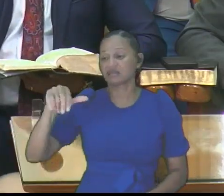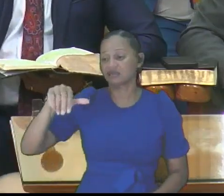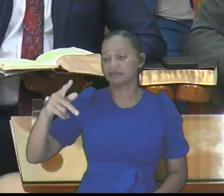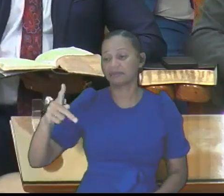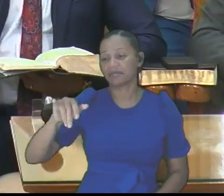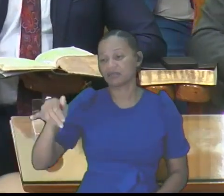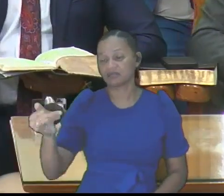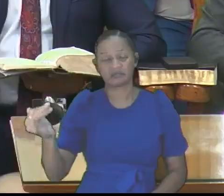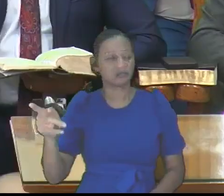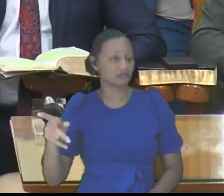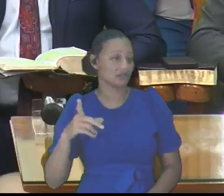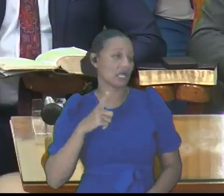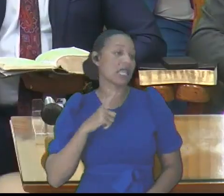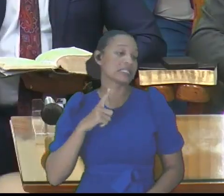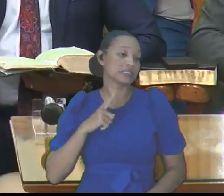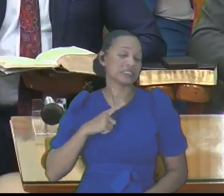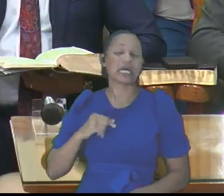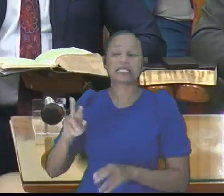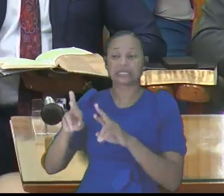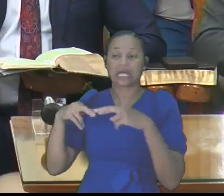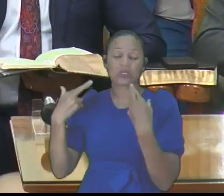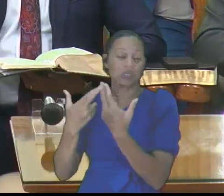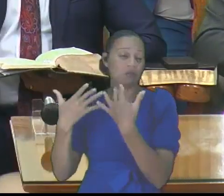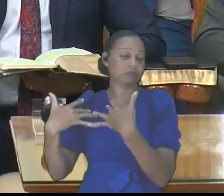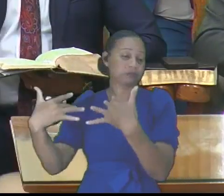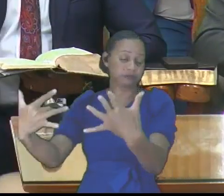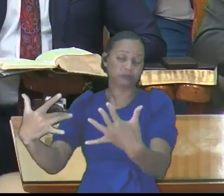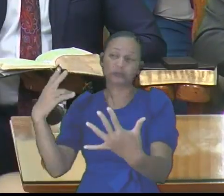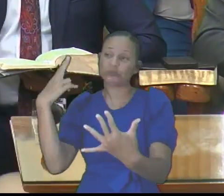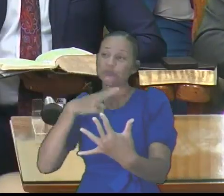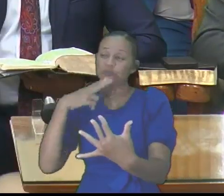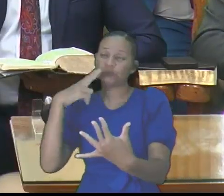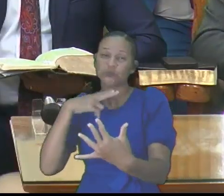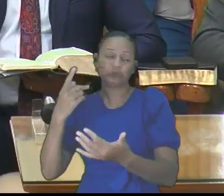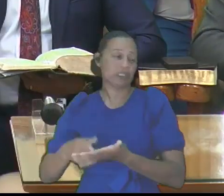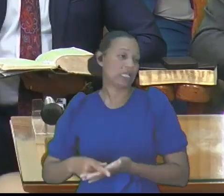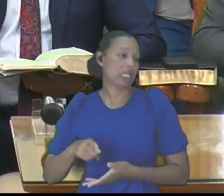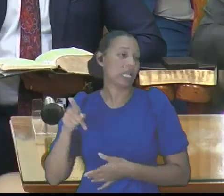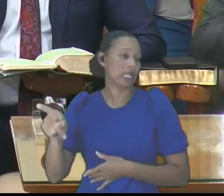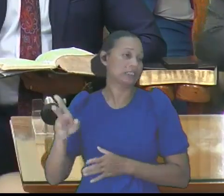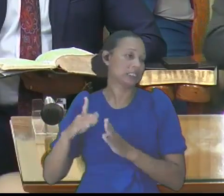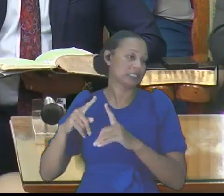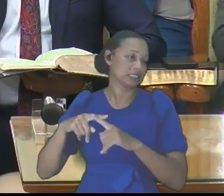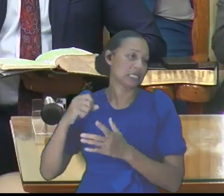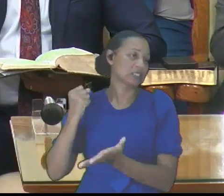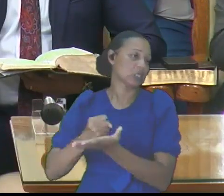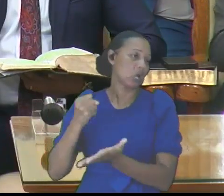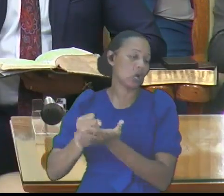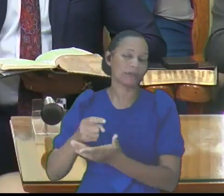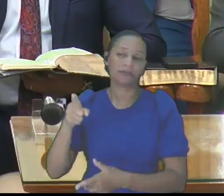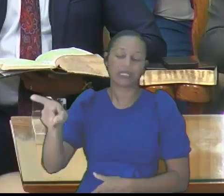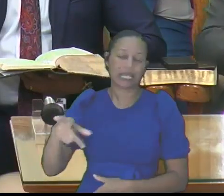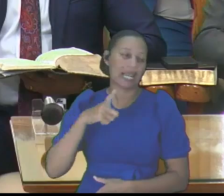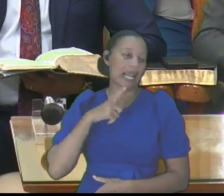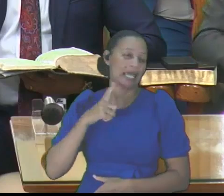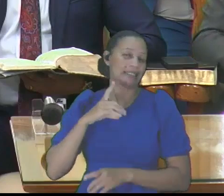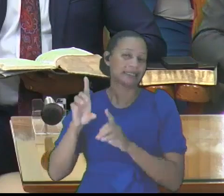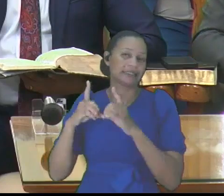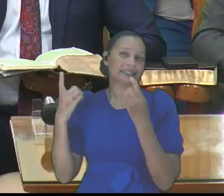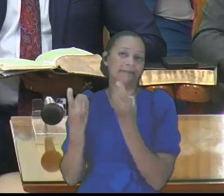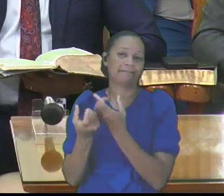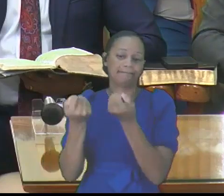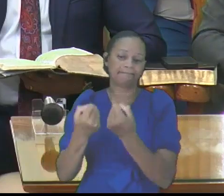na igreja tem Assembleia Geral. Lá na igreja tem documentos. Lá na igreja tem departamentos. E nós